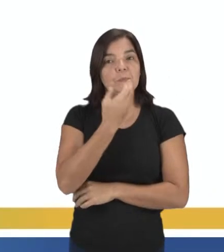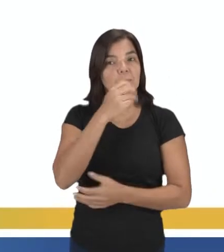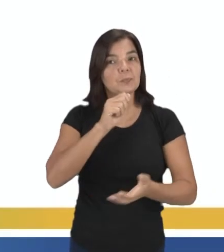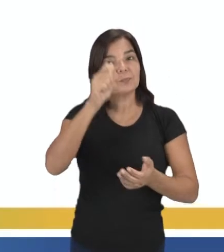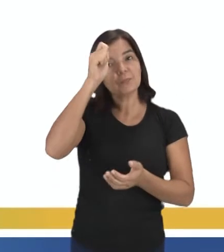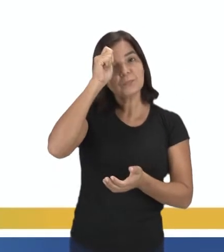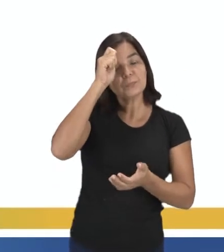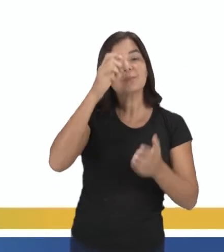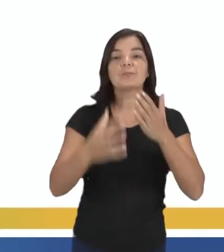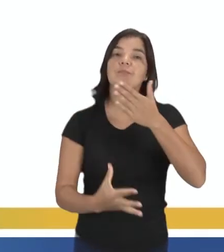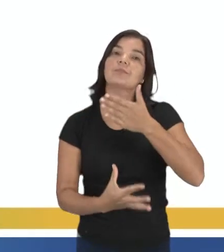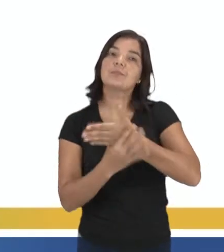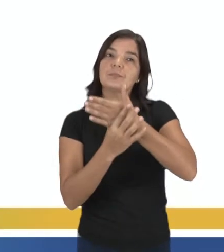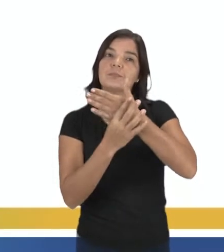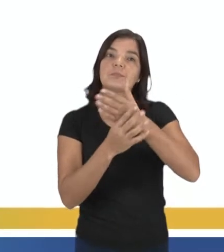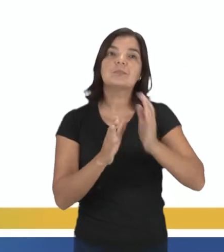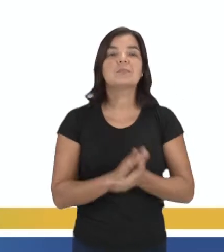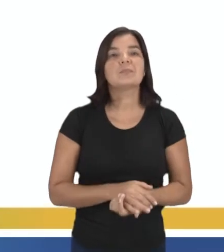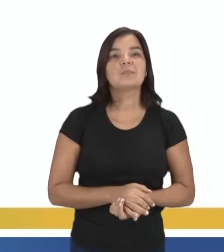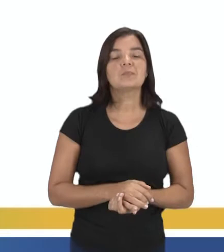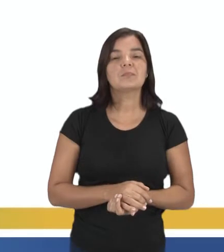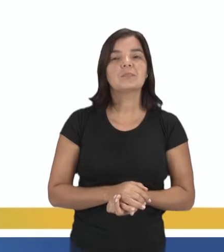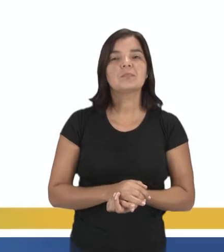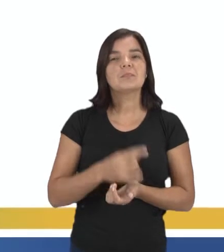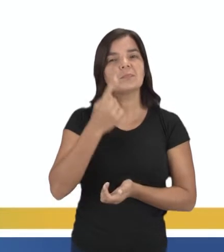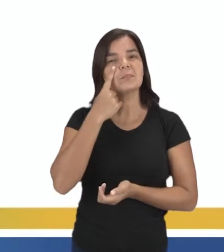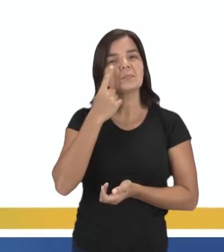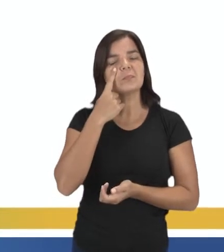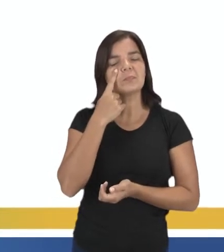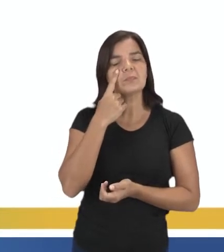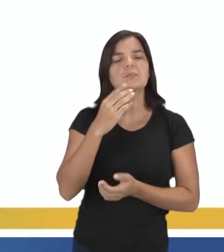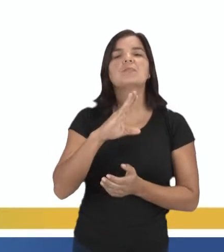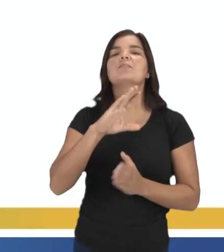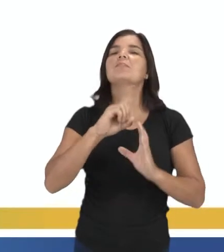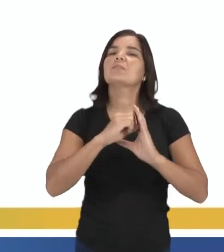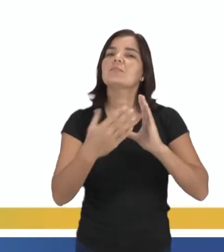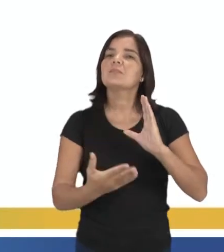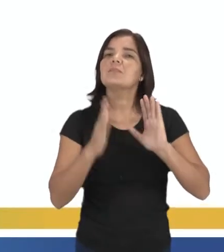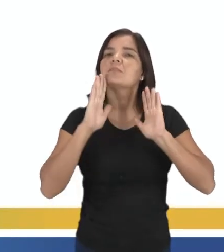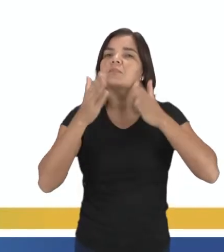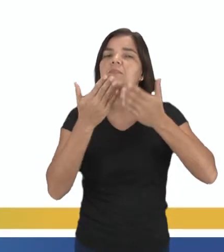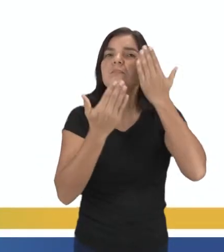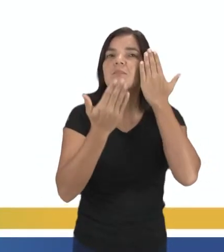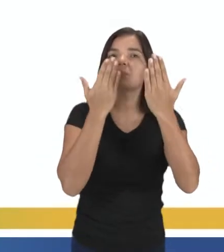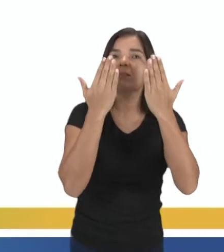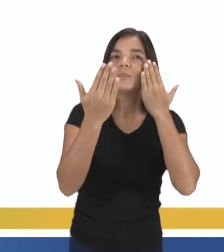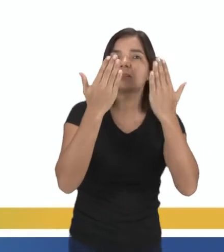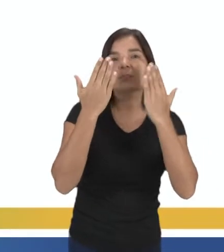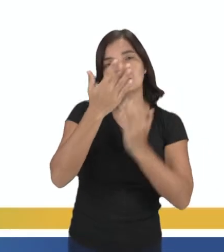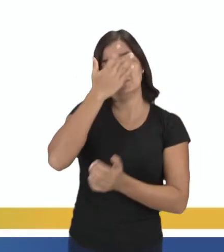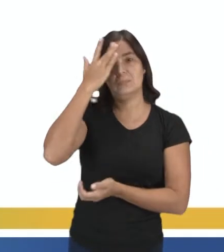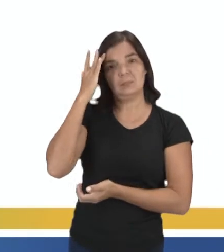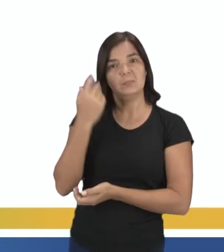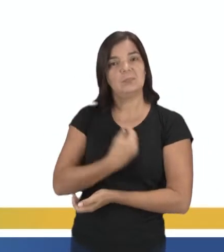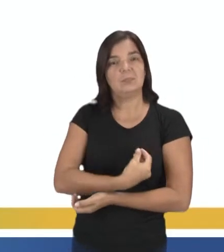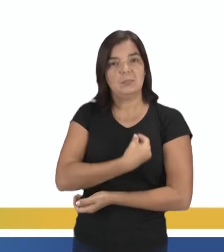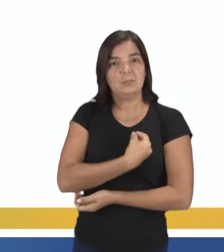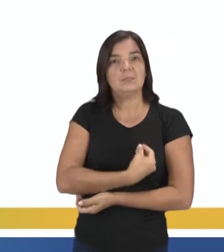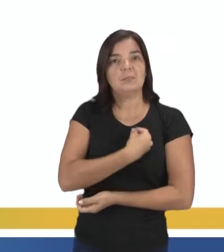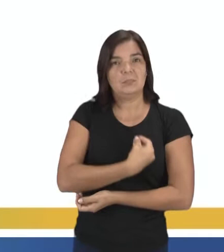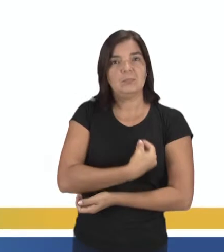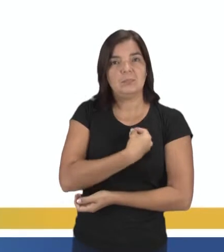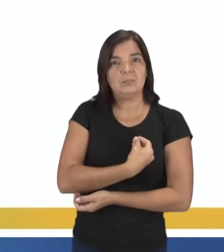escritores realistas. E uma das principais características era a abordagem psicológica dos